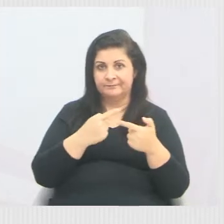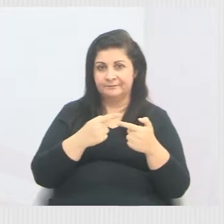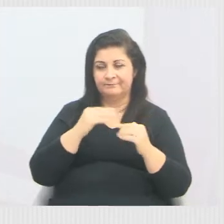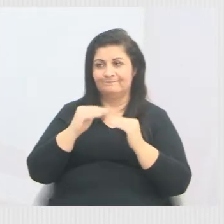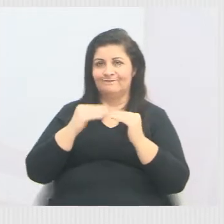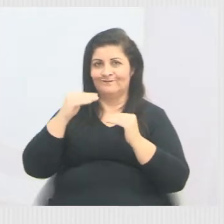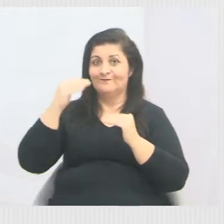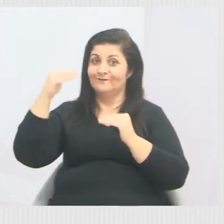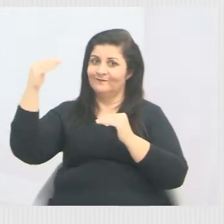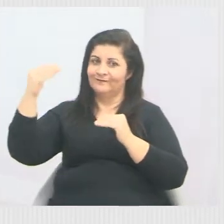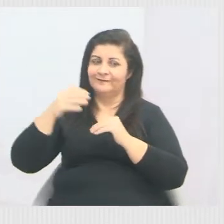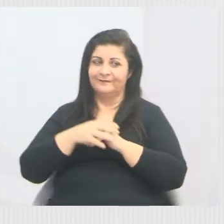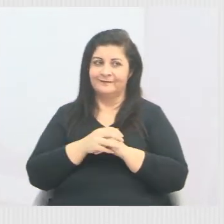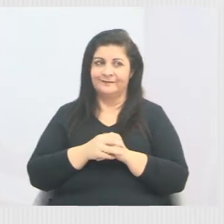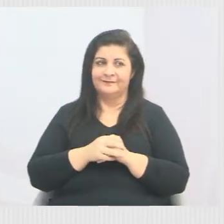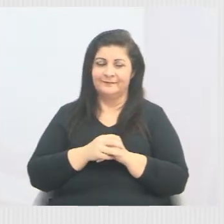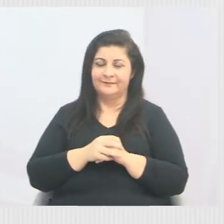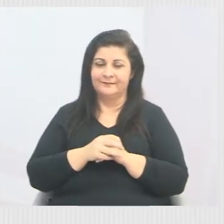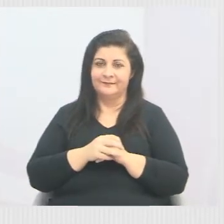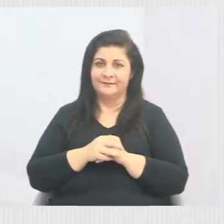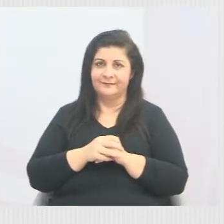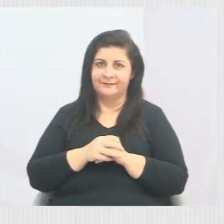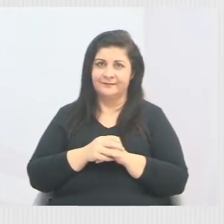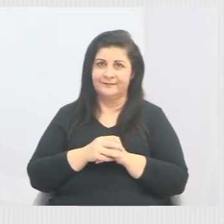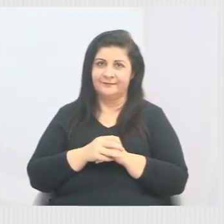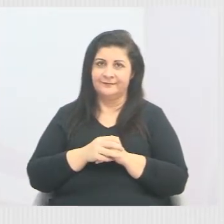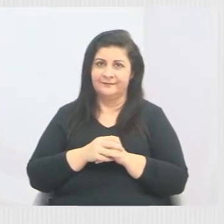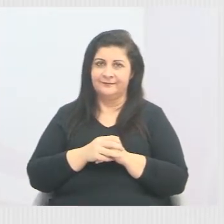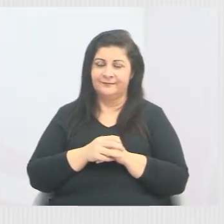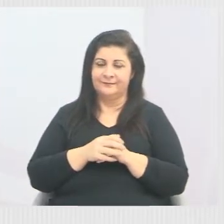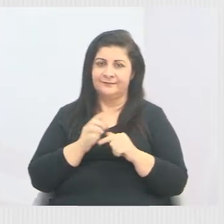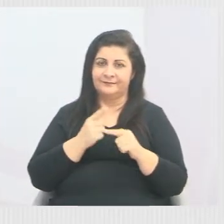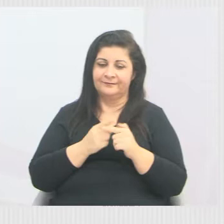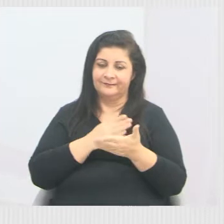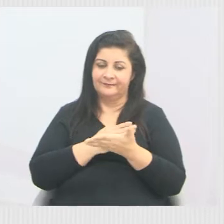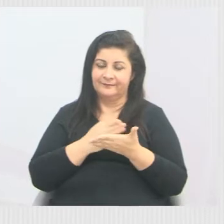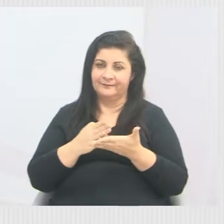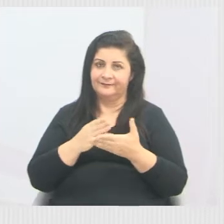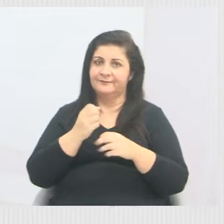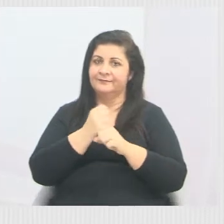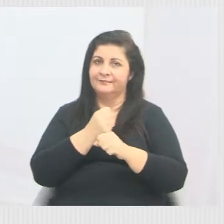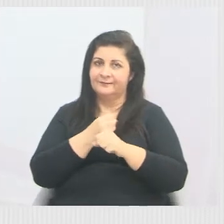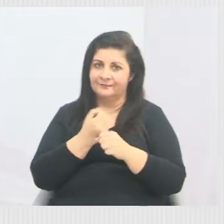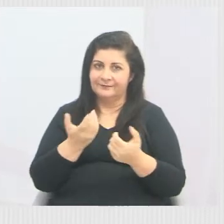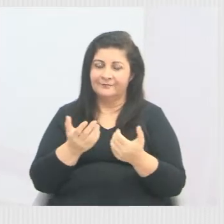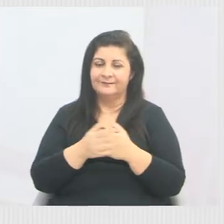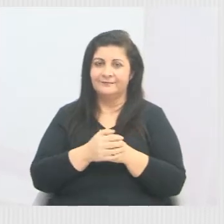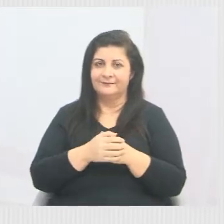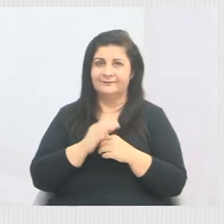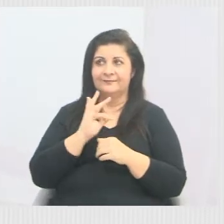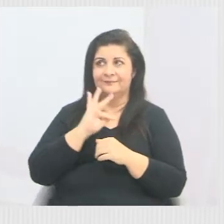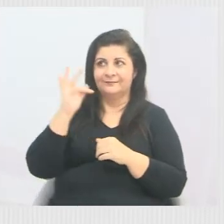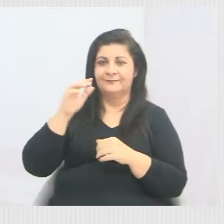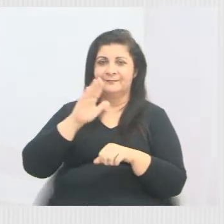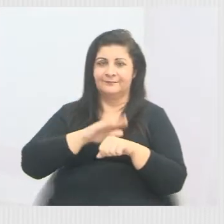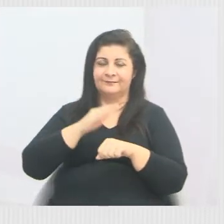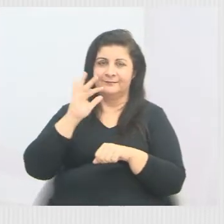dívida, por isso não atinge todo o montante ainda, porque está no início do ano para poder validar o